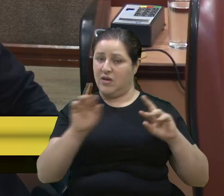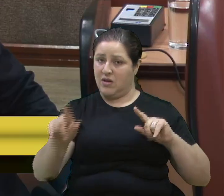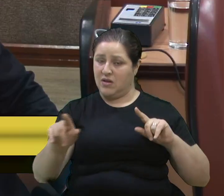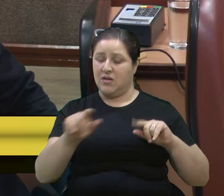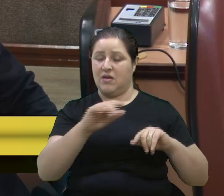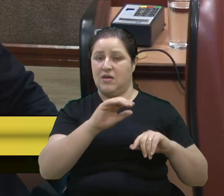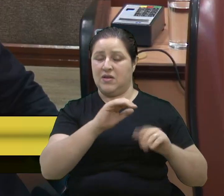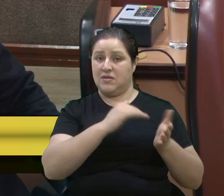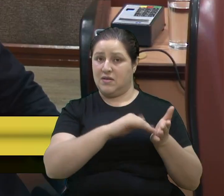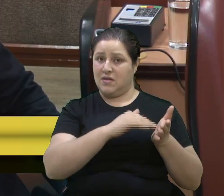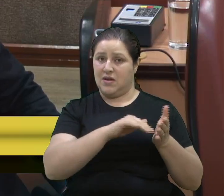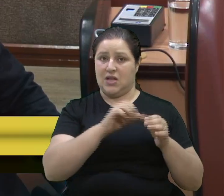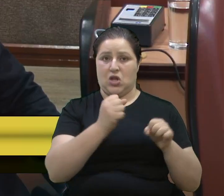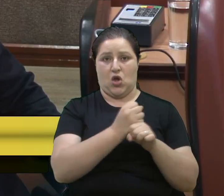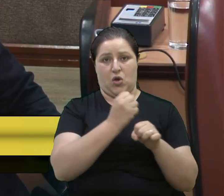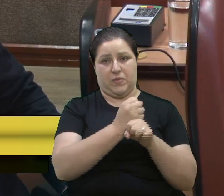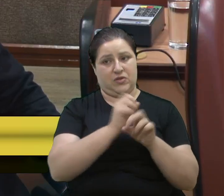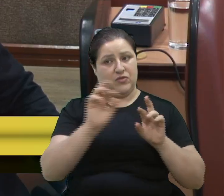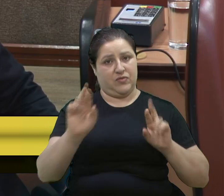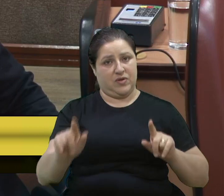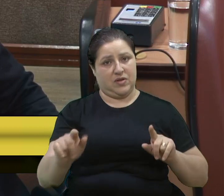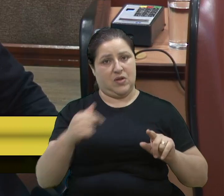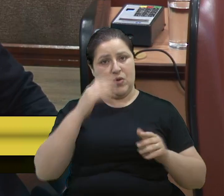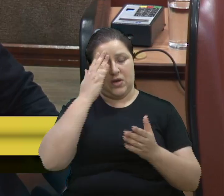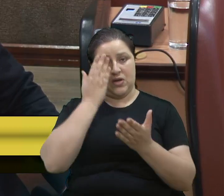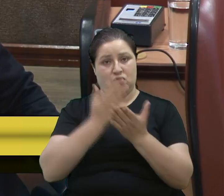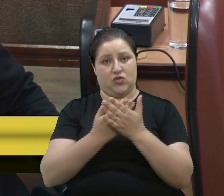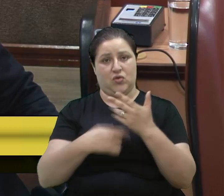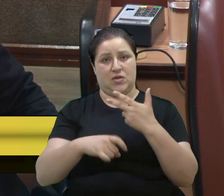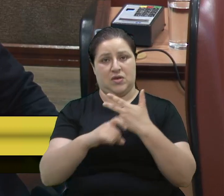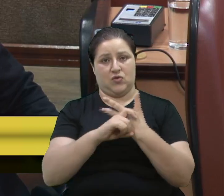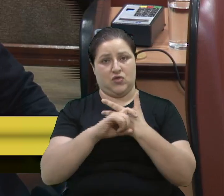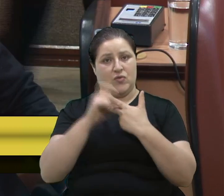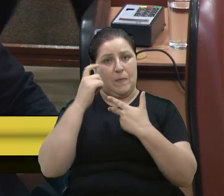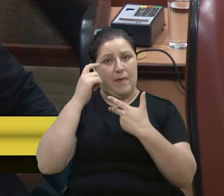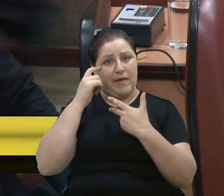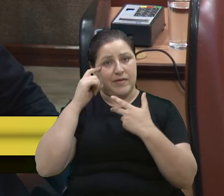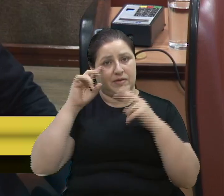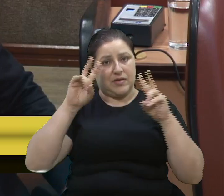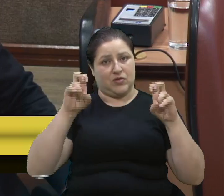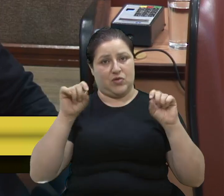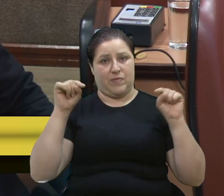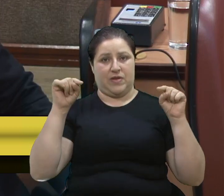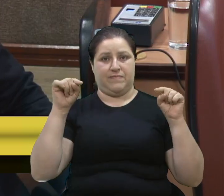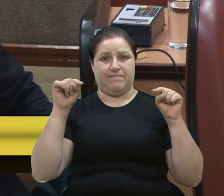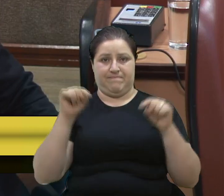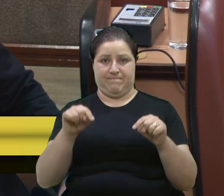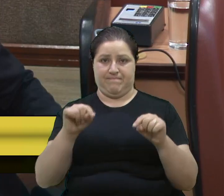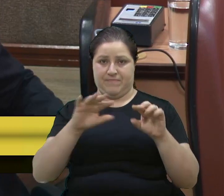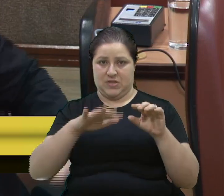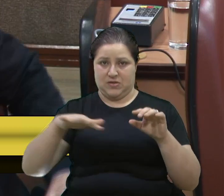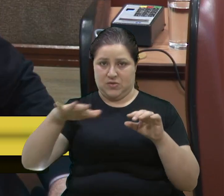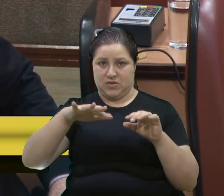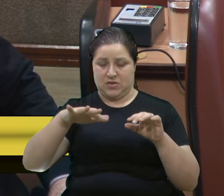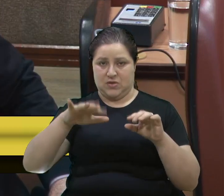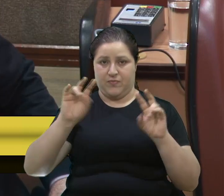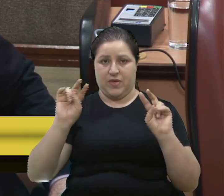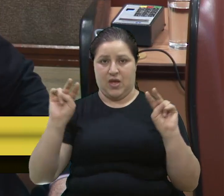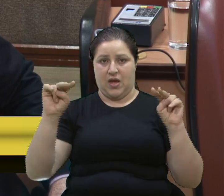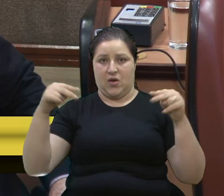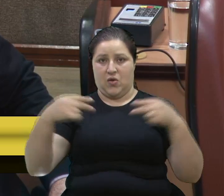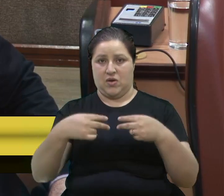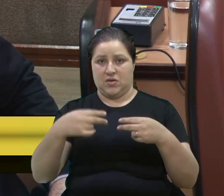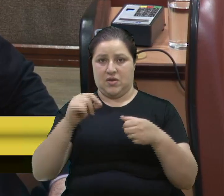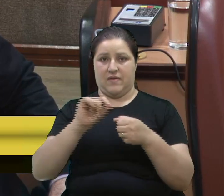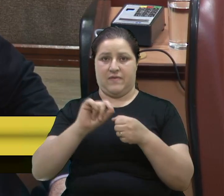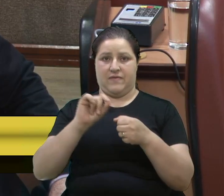que o Executivo pensa muito nesse sentido, né? De reconhecer e